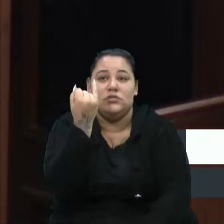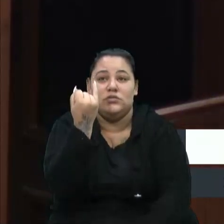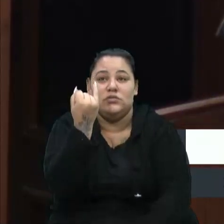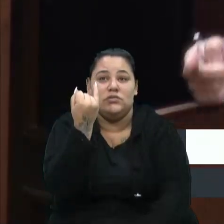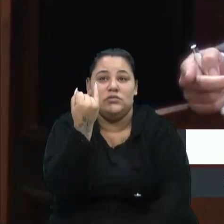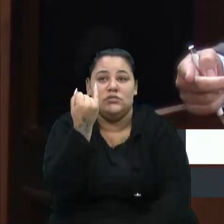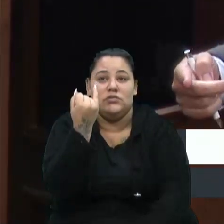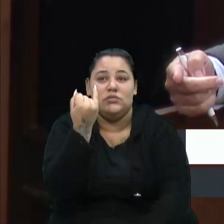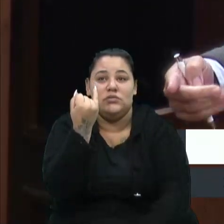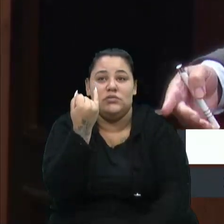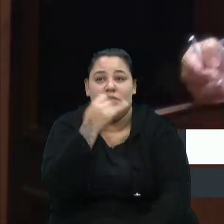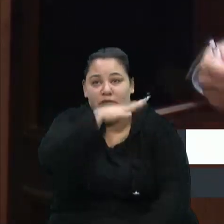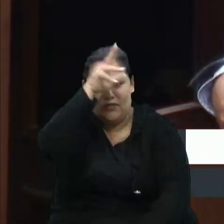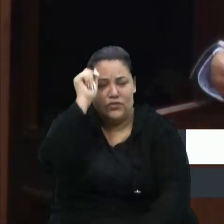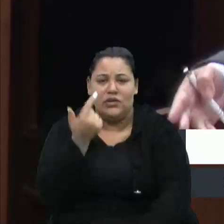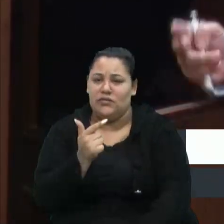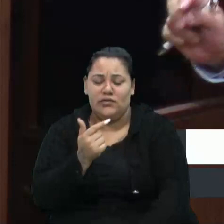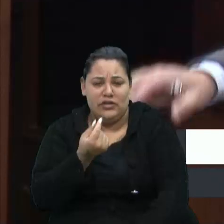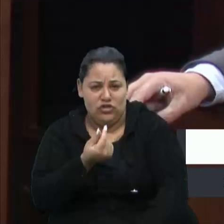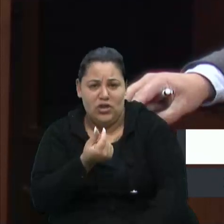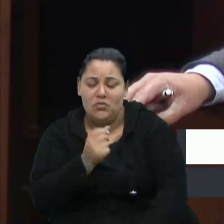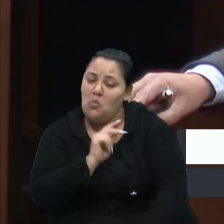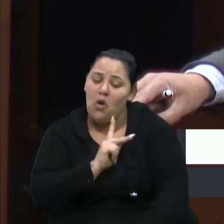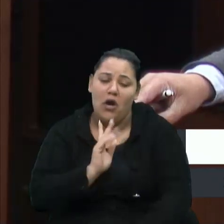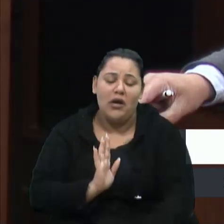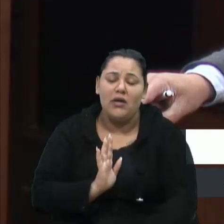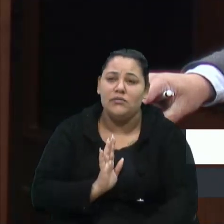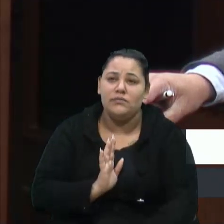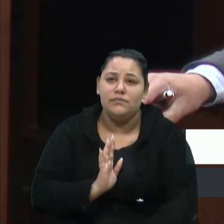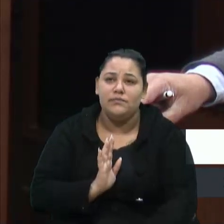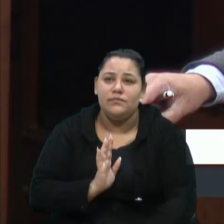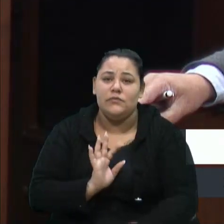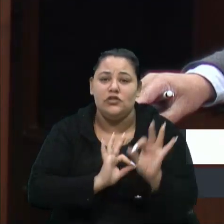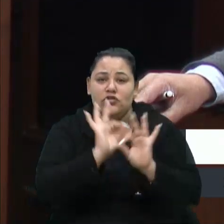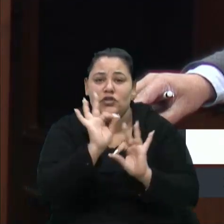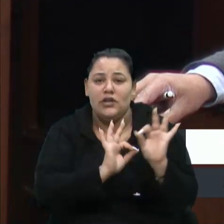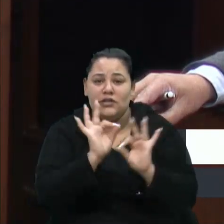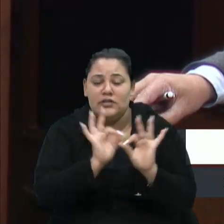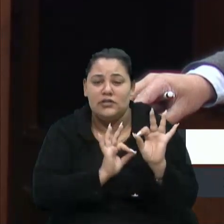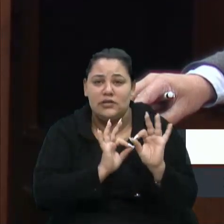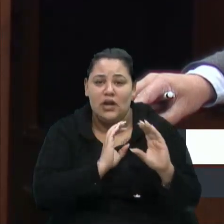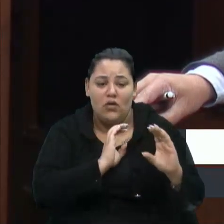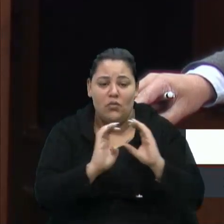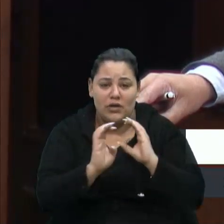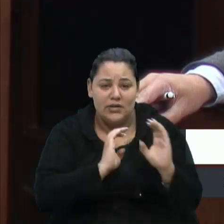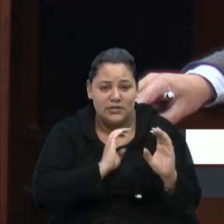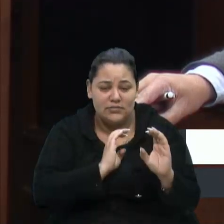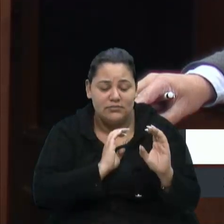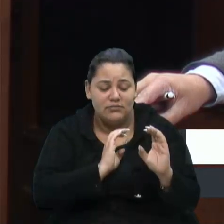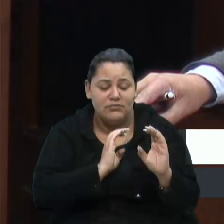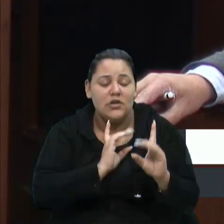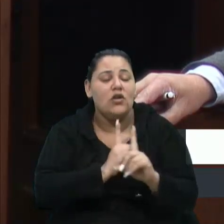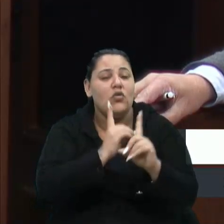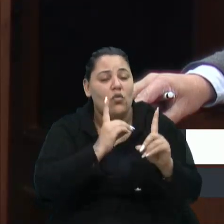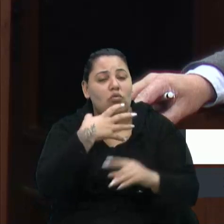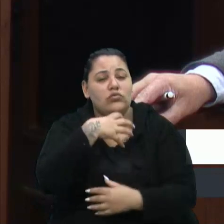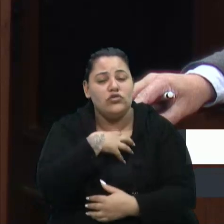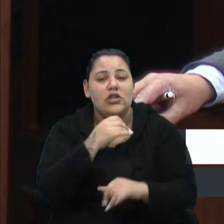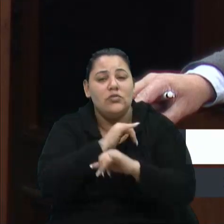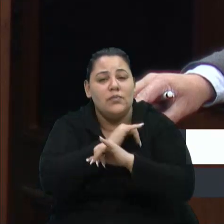teve dinheiro a prefeitura não tem então né que na Prefeitura se organiza na sua área de comunicação e busque uma mídia espontânea para